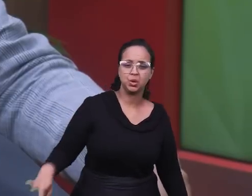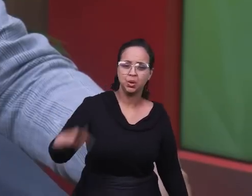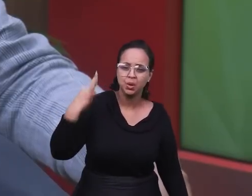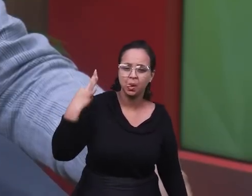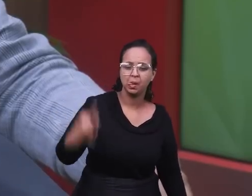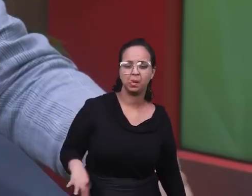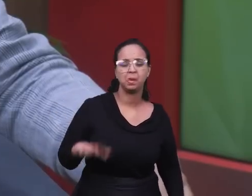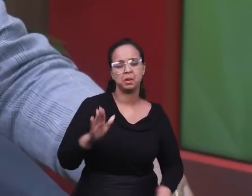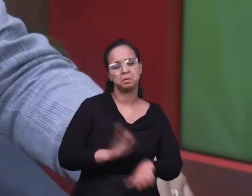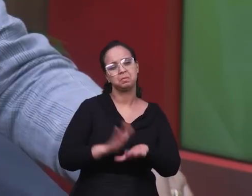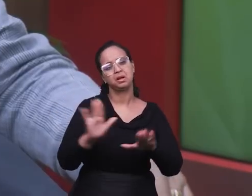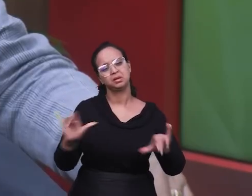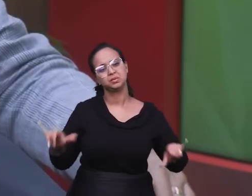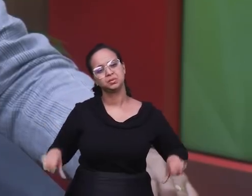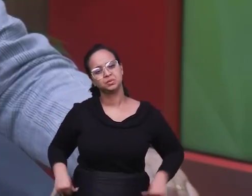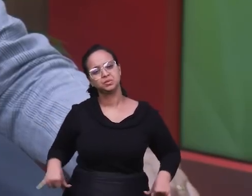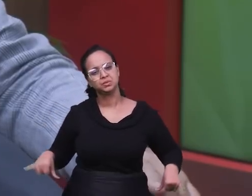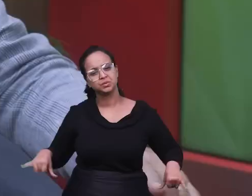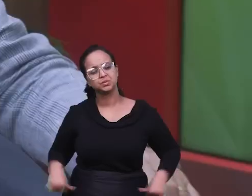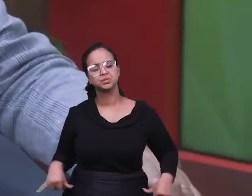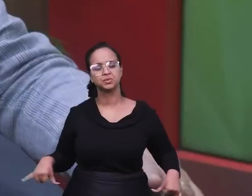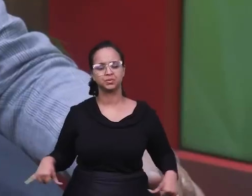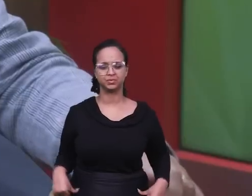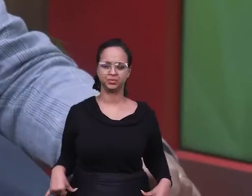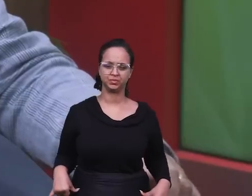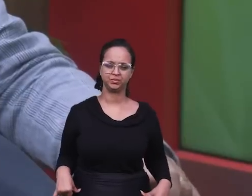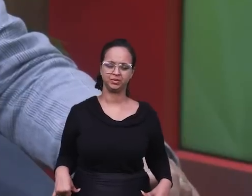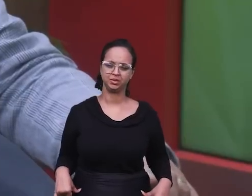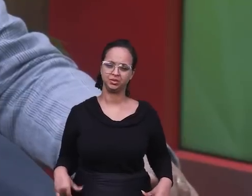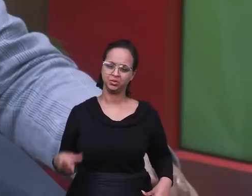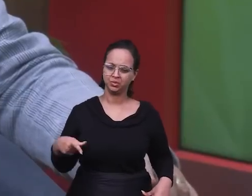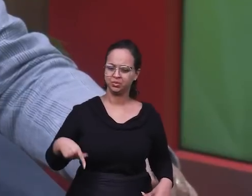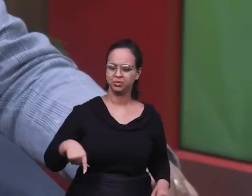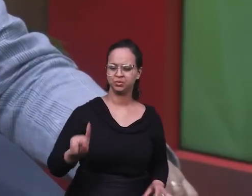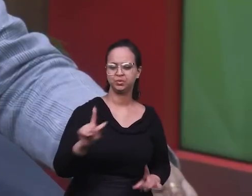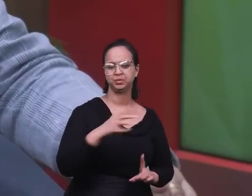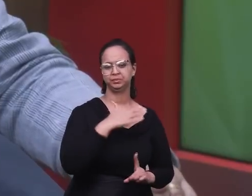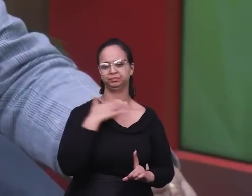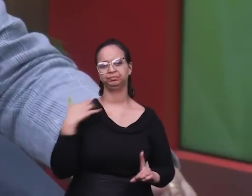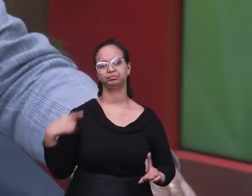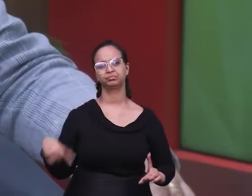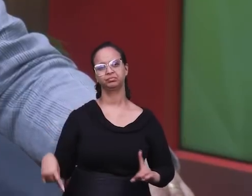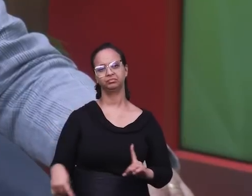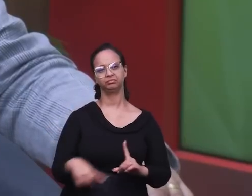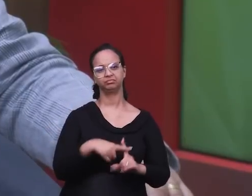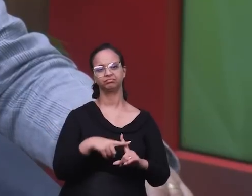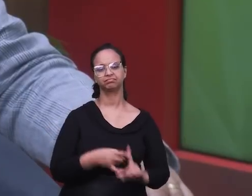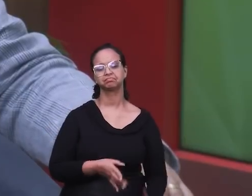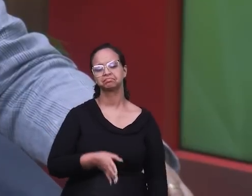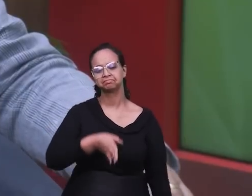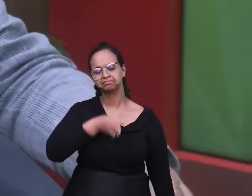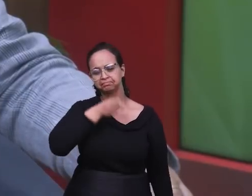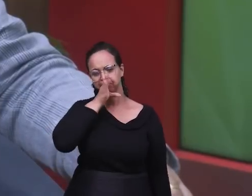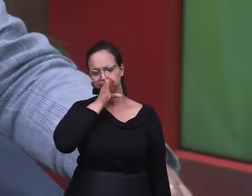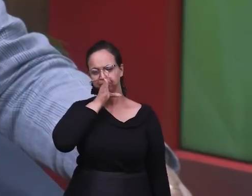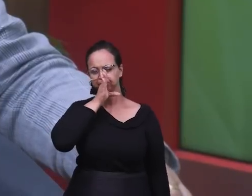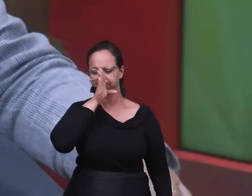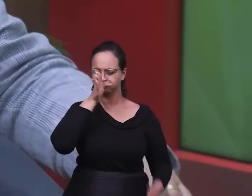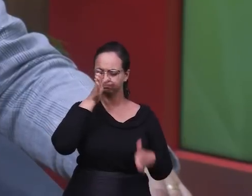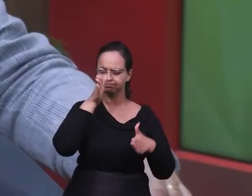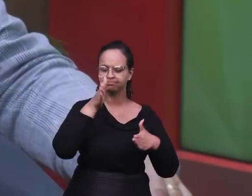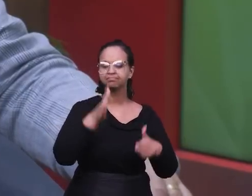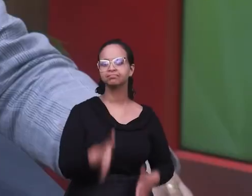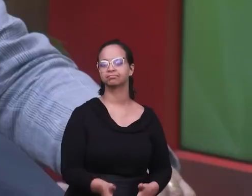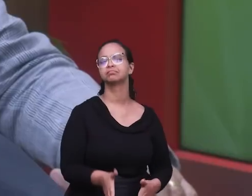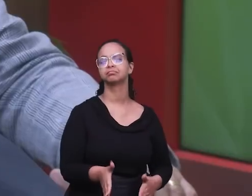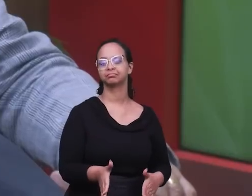mais doído, mais sofrido, ao ser levado à cruz, ele se